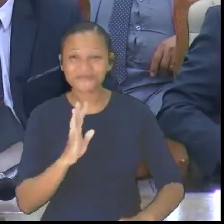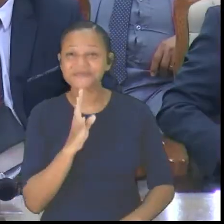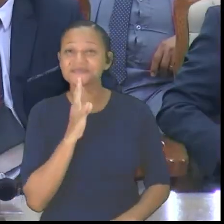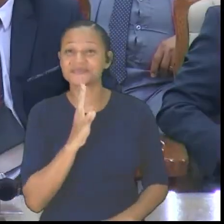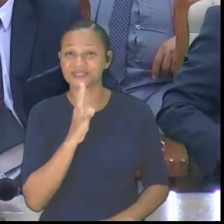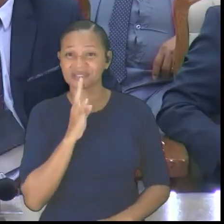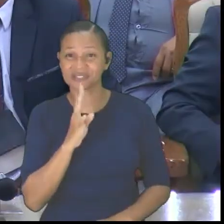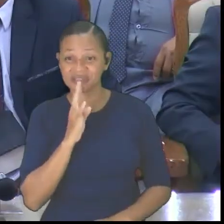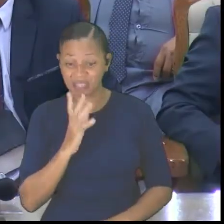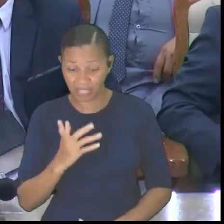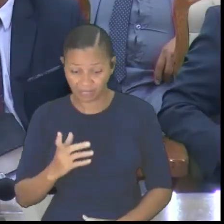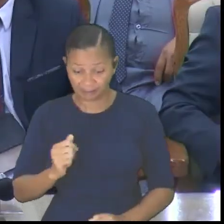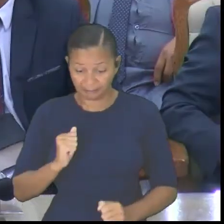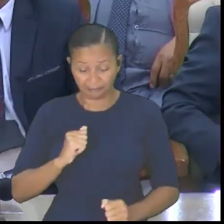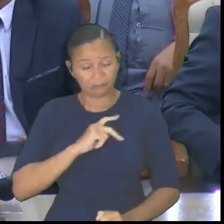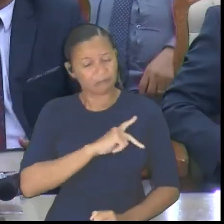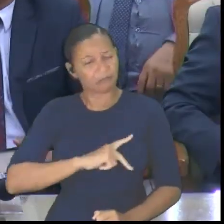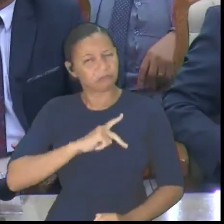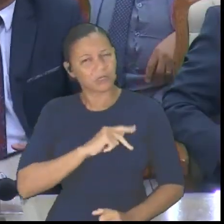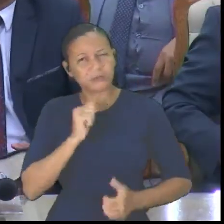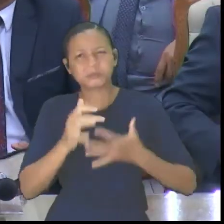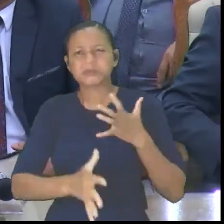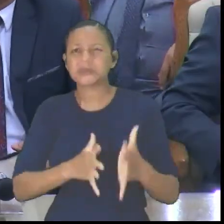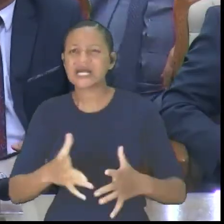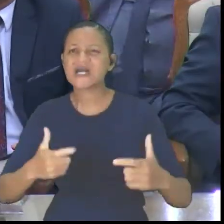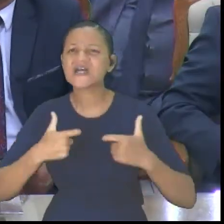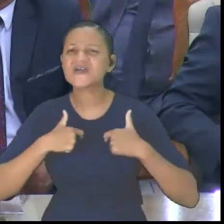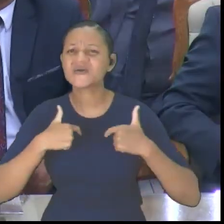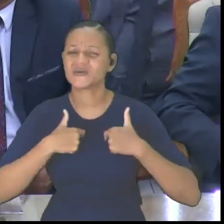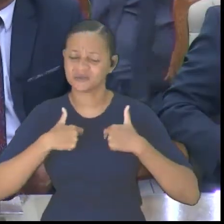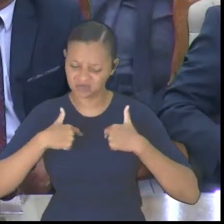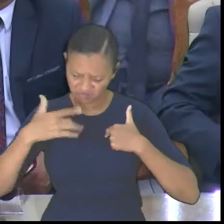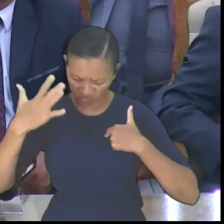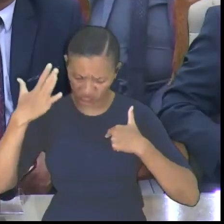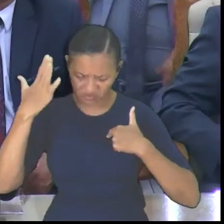Paulo está dizendo: eu sei quem eu sou.